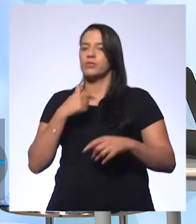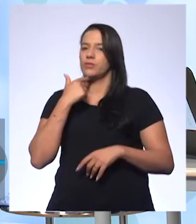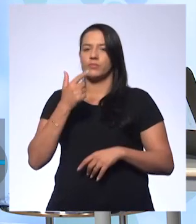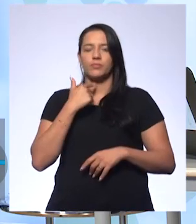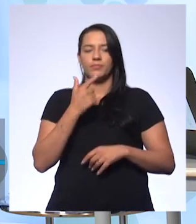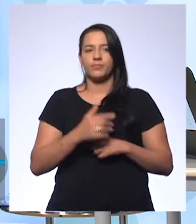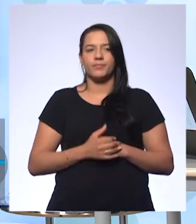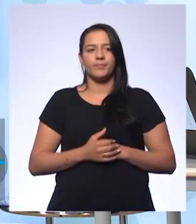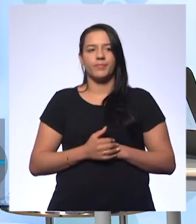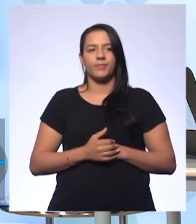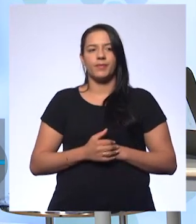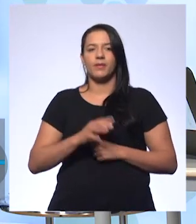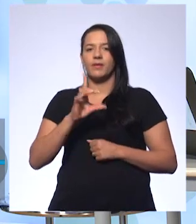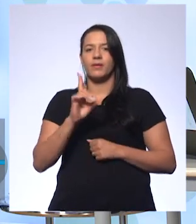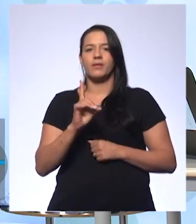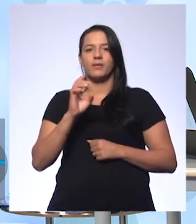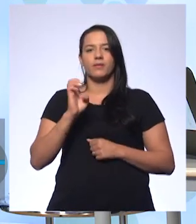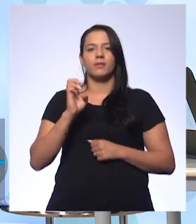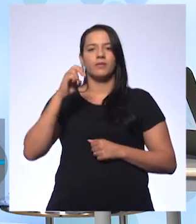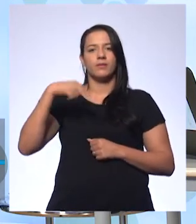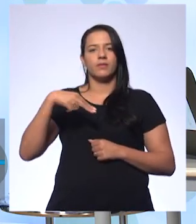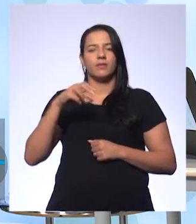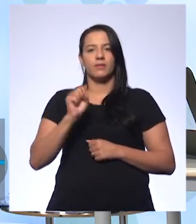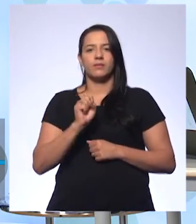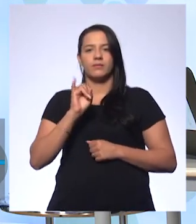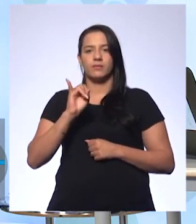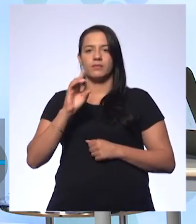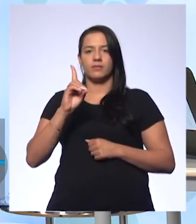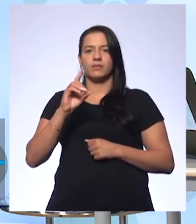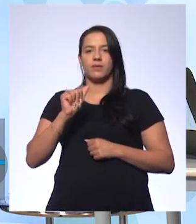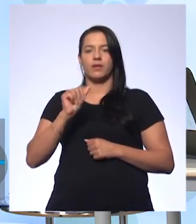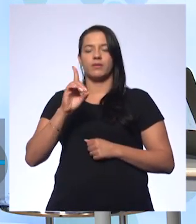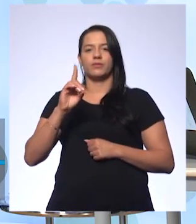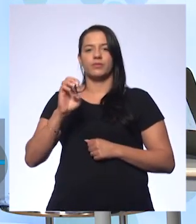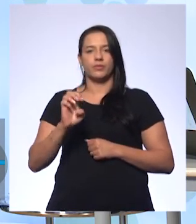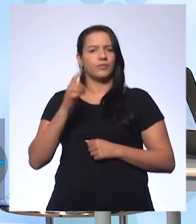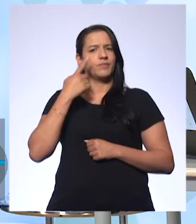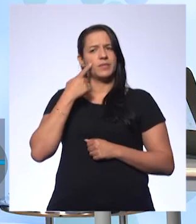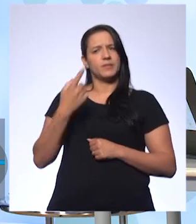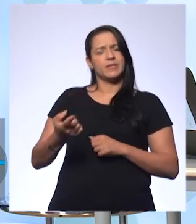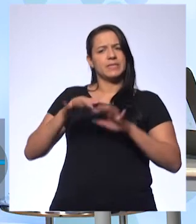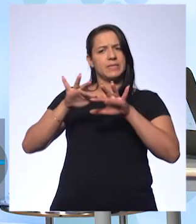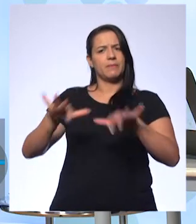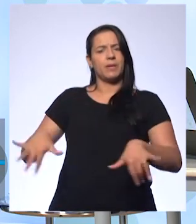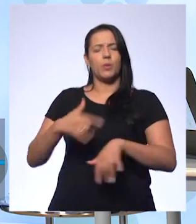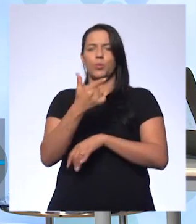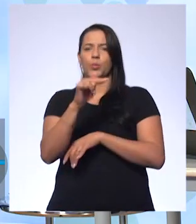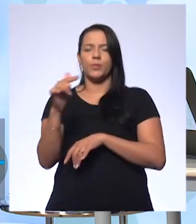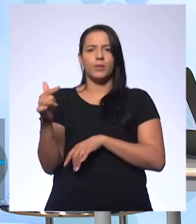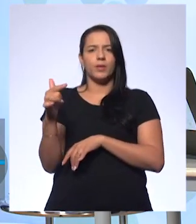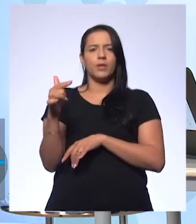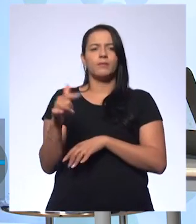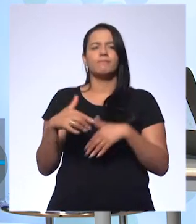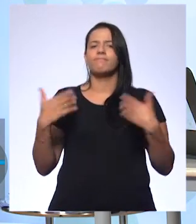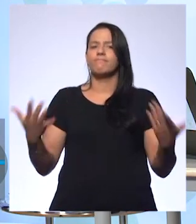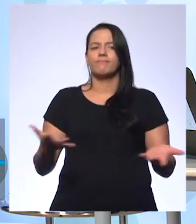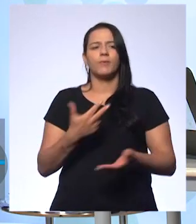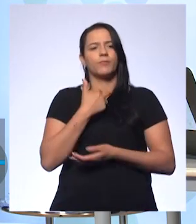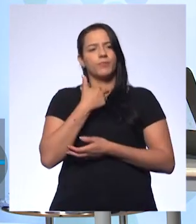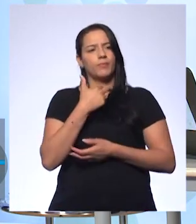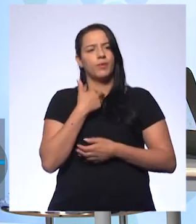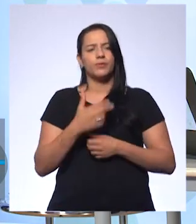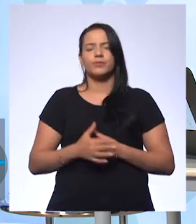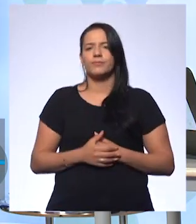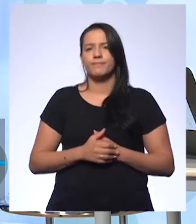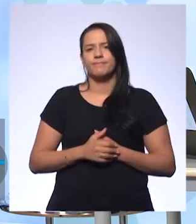descarto. Densidade. Se eu estou vendo lá na água do mar, uma coisa só, não vejo separação do sal e da água, não pode ser a densidade,